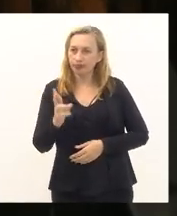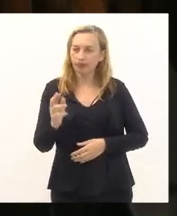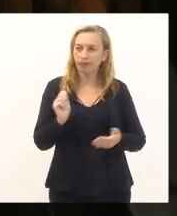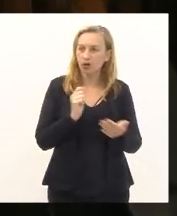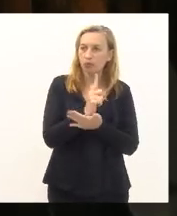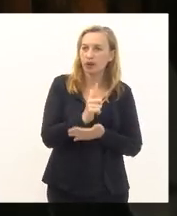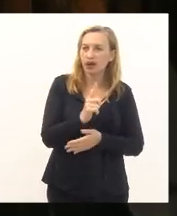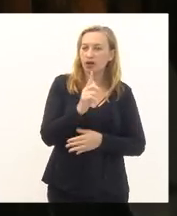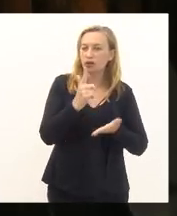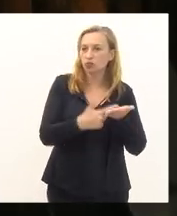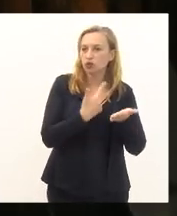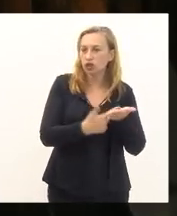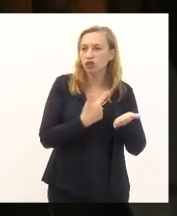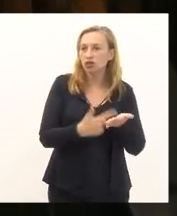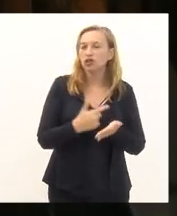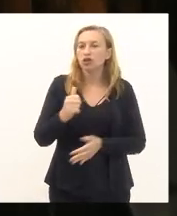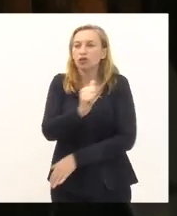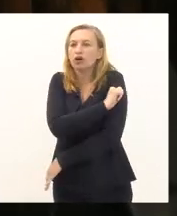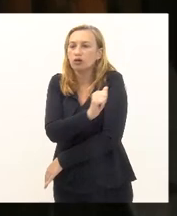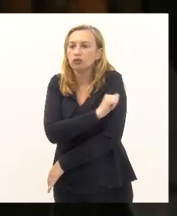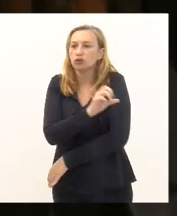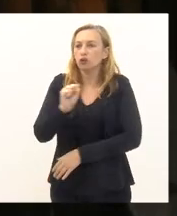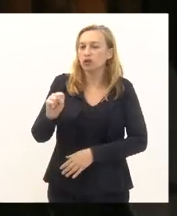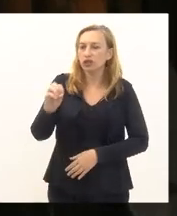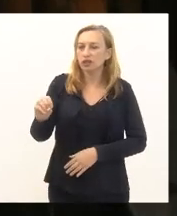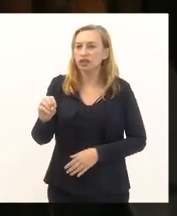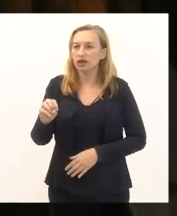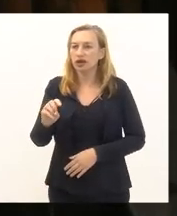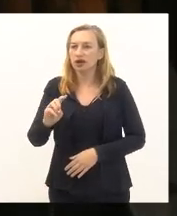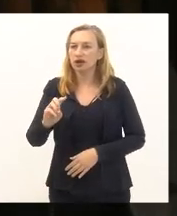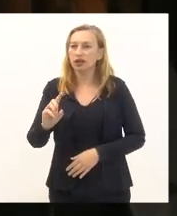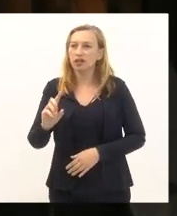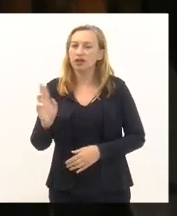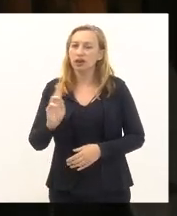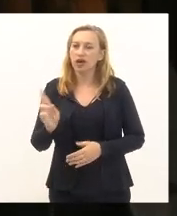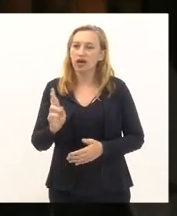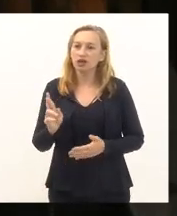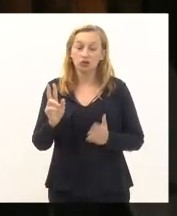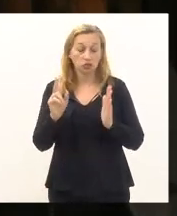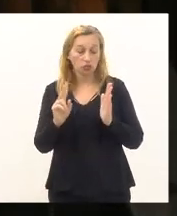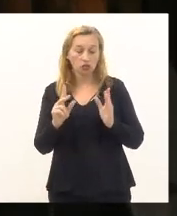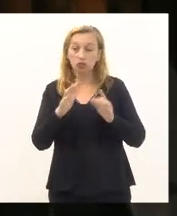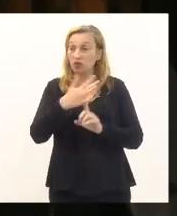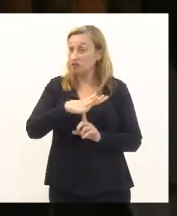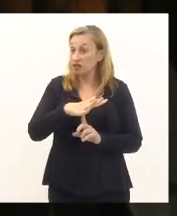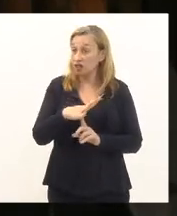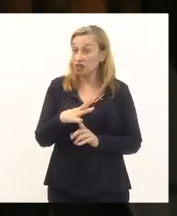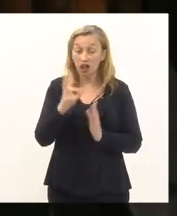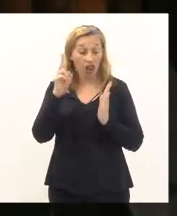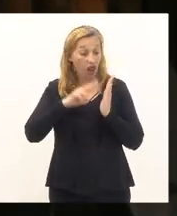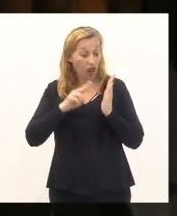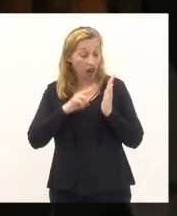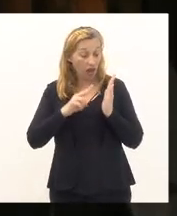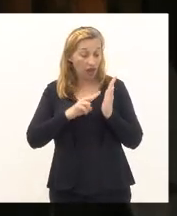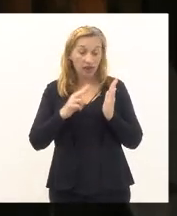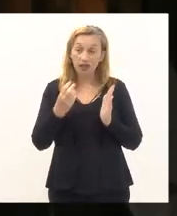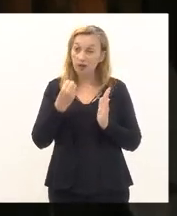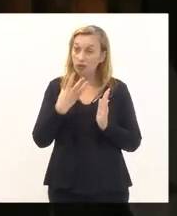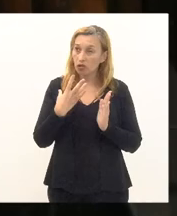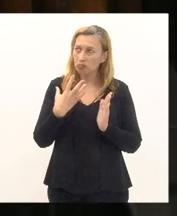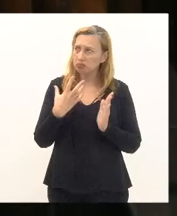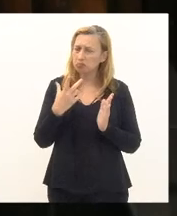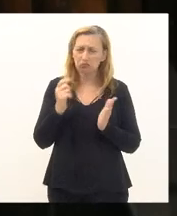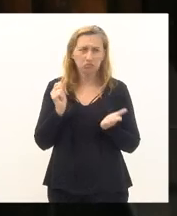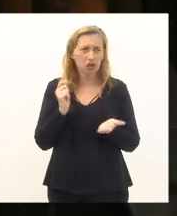tenham R$ 80 numa feira que é desconhecida, eu nunca tinha ouvido falar dessa feira, Ler para Valer, uma